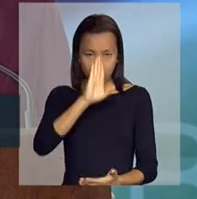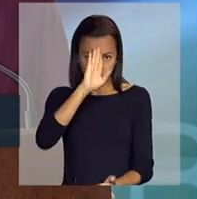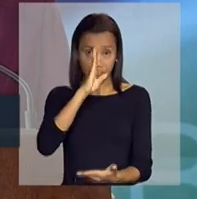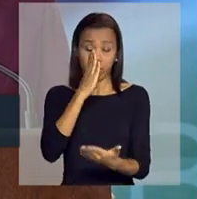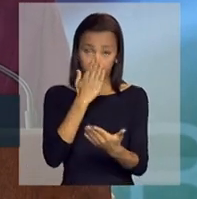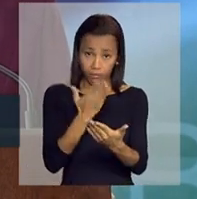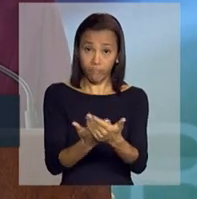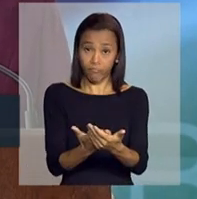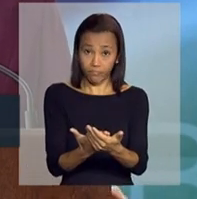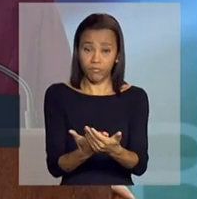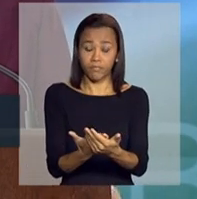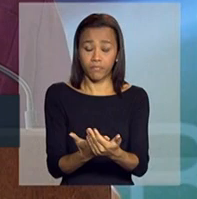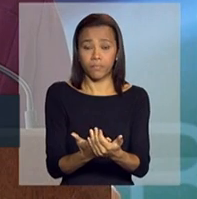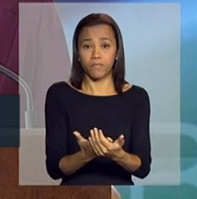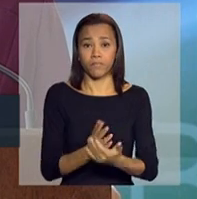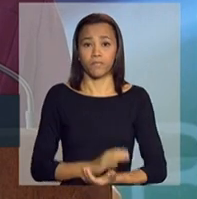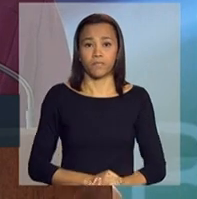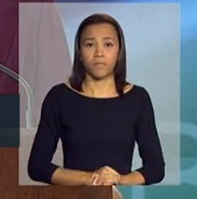que o